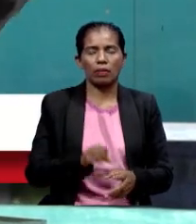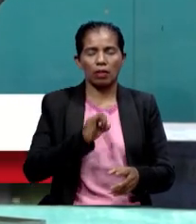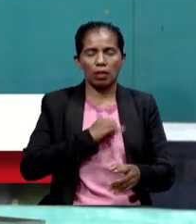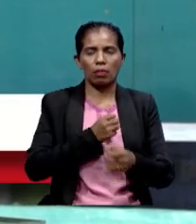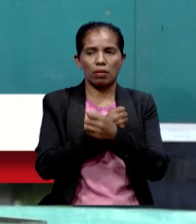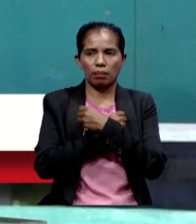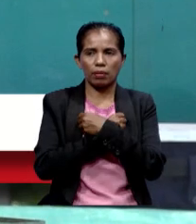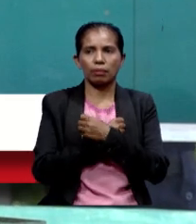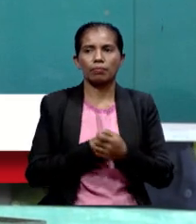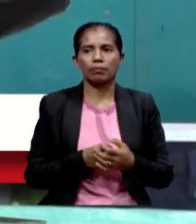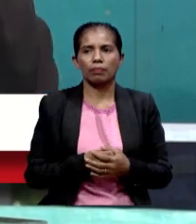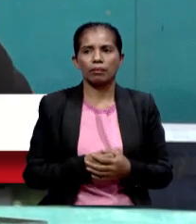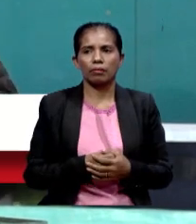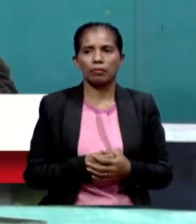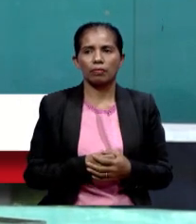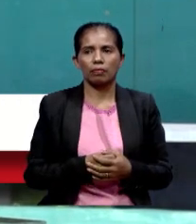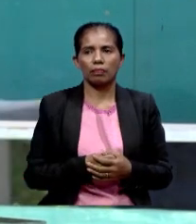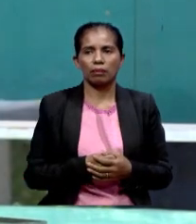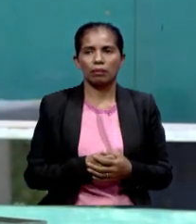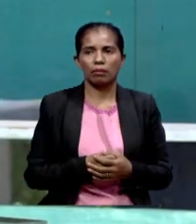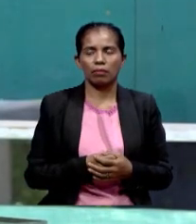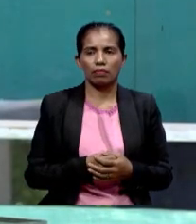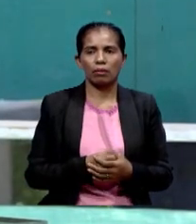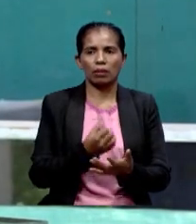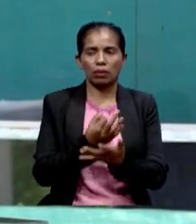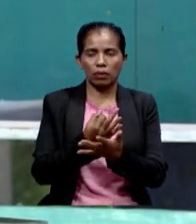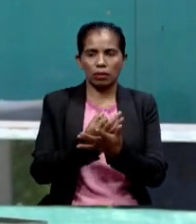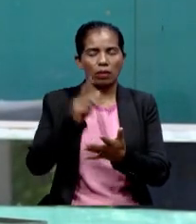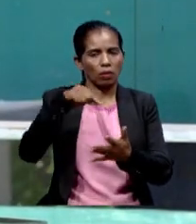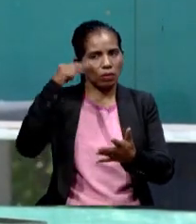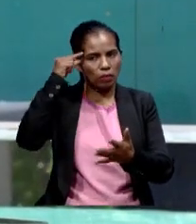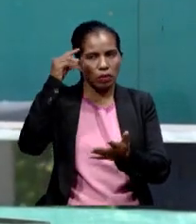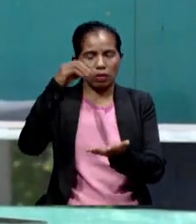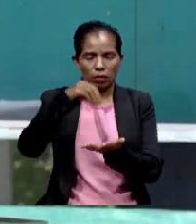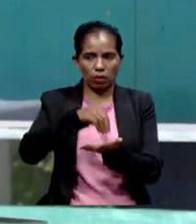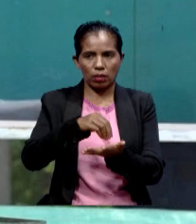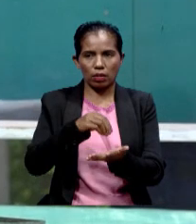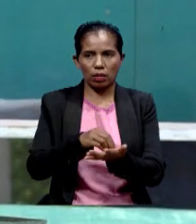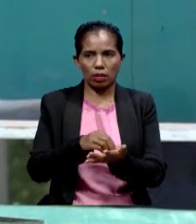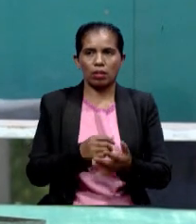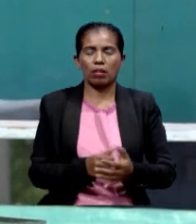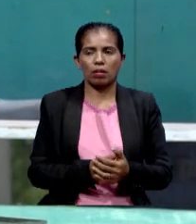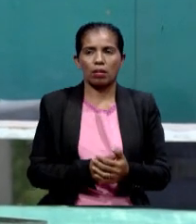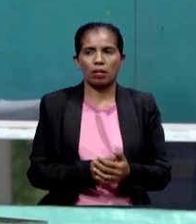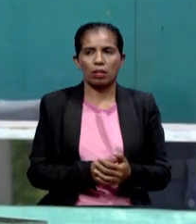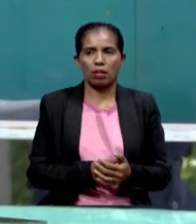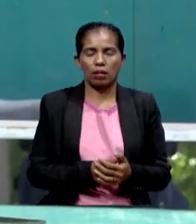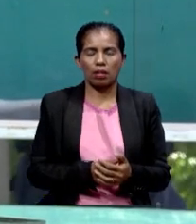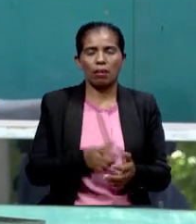hadomi osang idane governo prevê ato nanaman sira